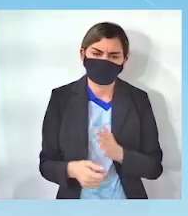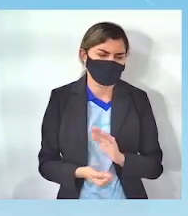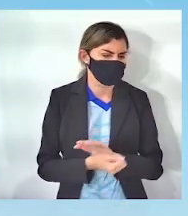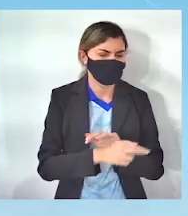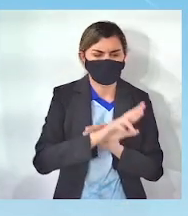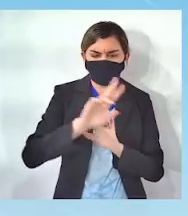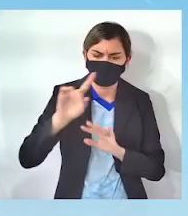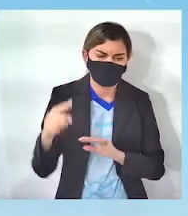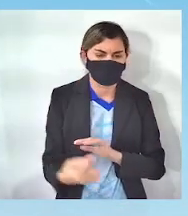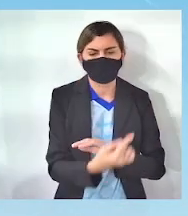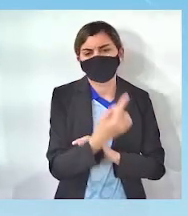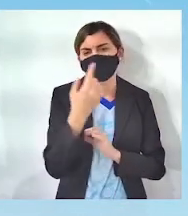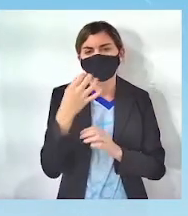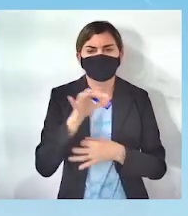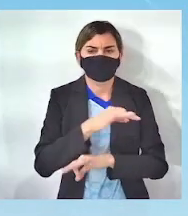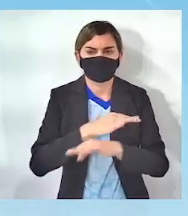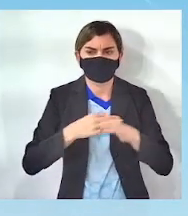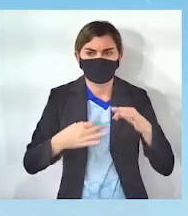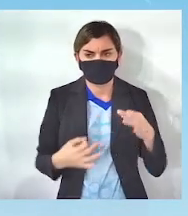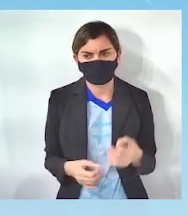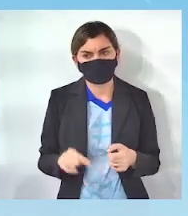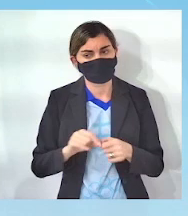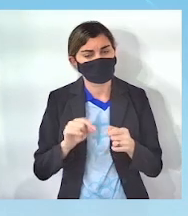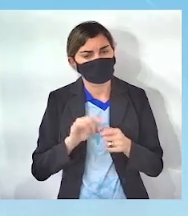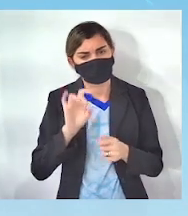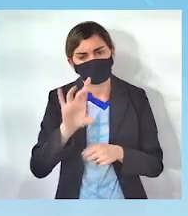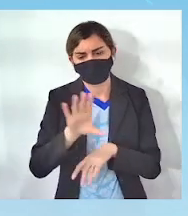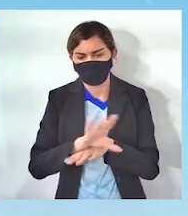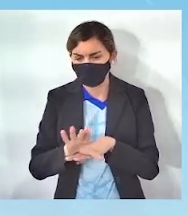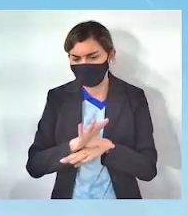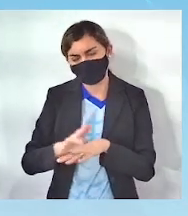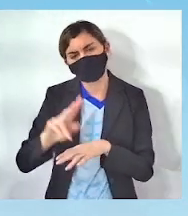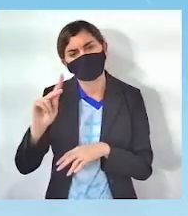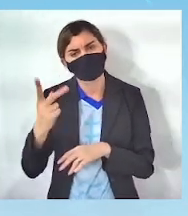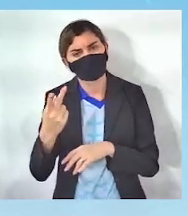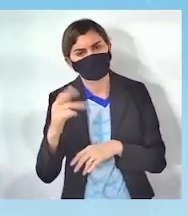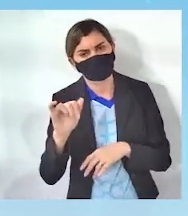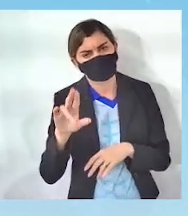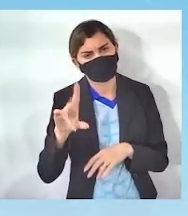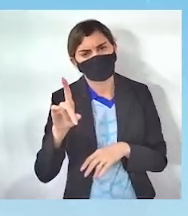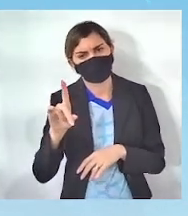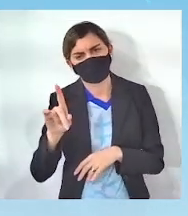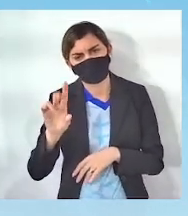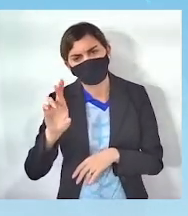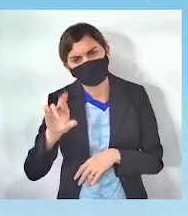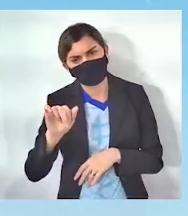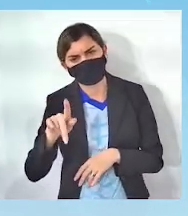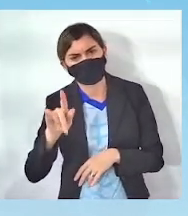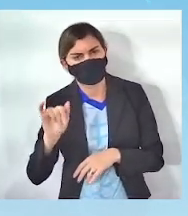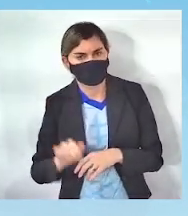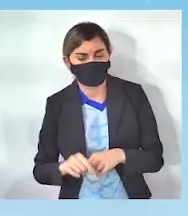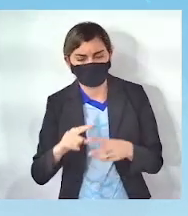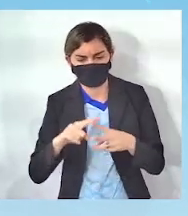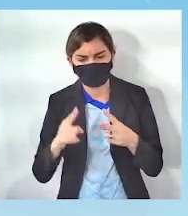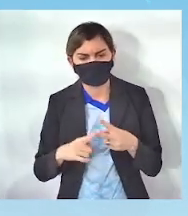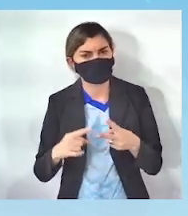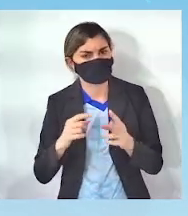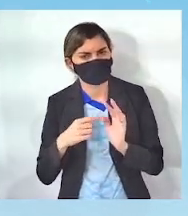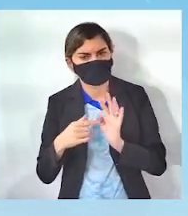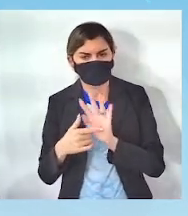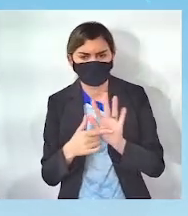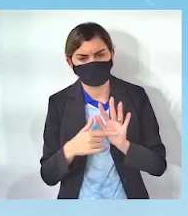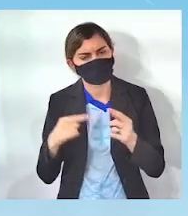milhões, talvez bilhões de moléculas formadas só por carbono e hidrogênio, mostrando que esses dois elementos podem